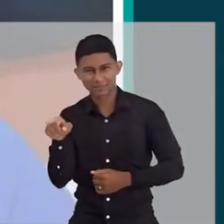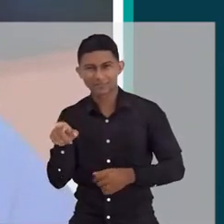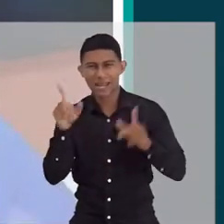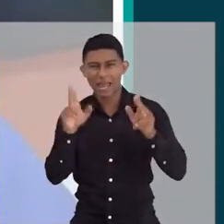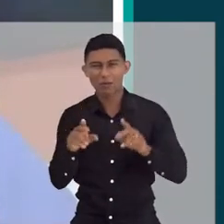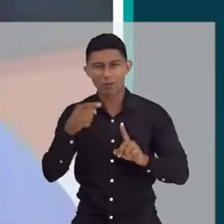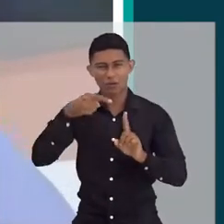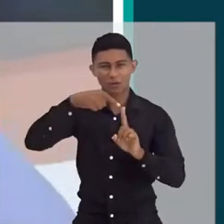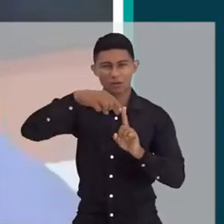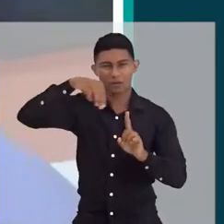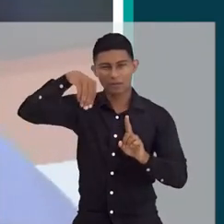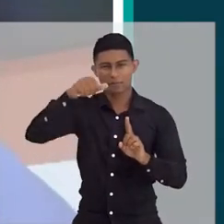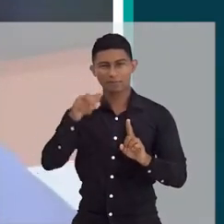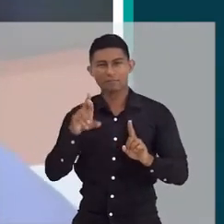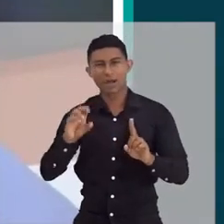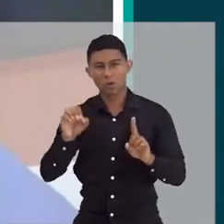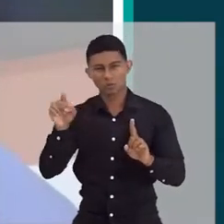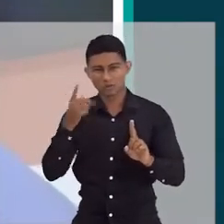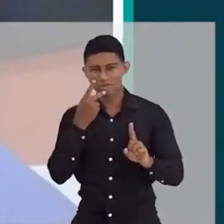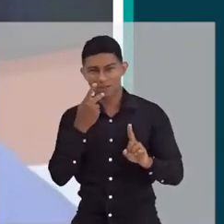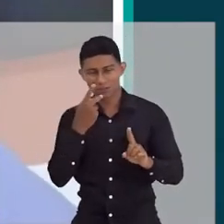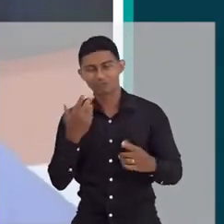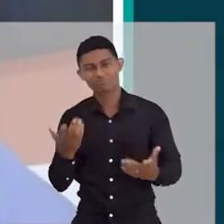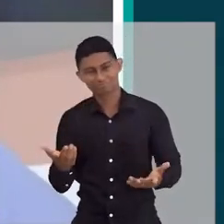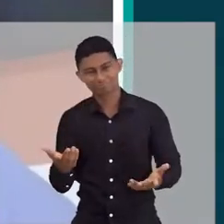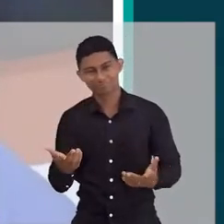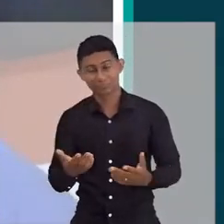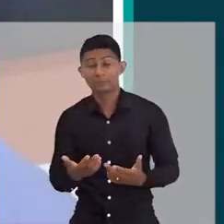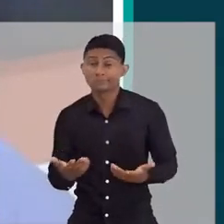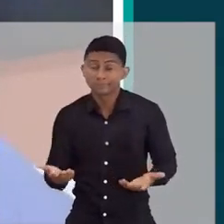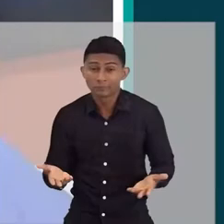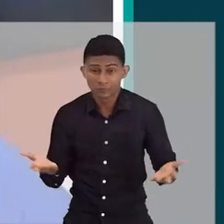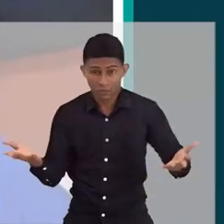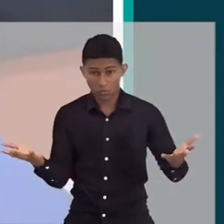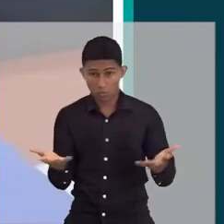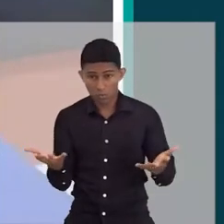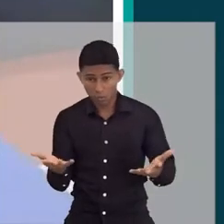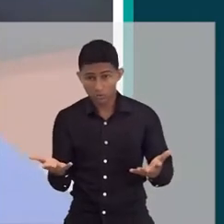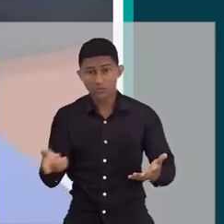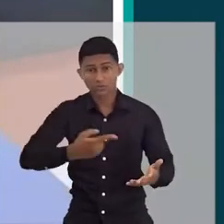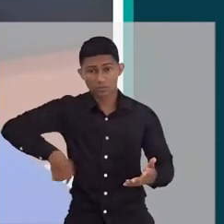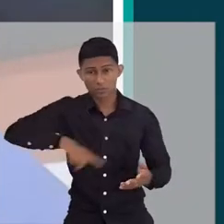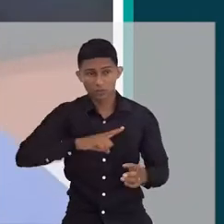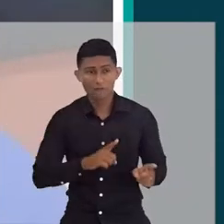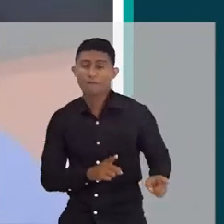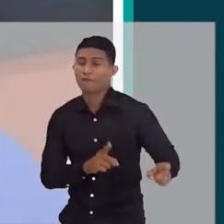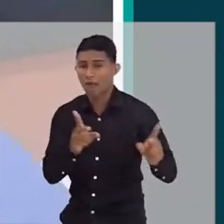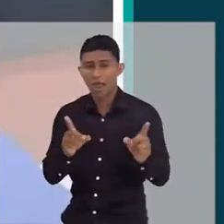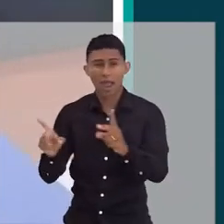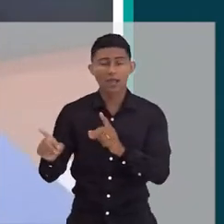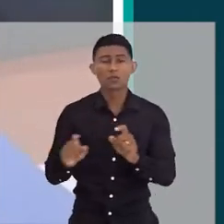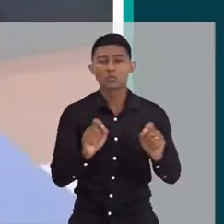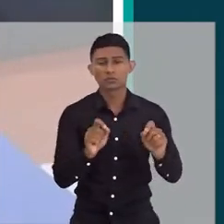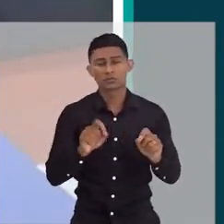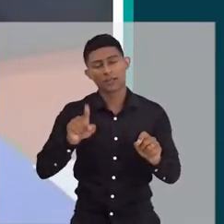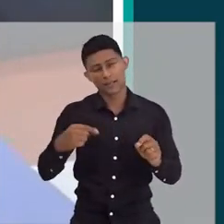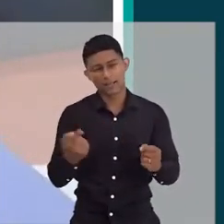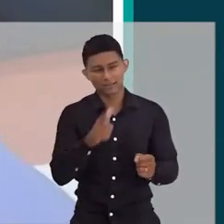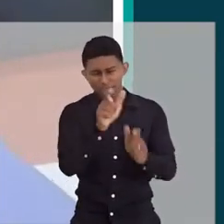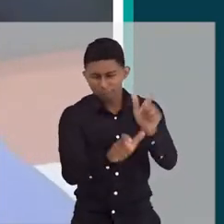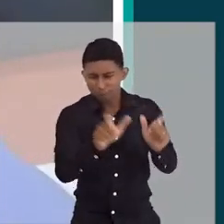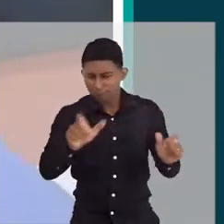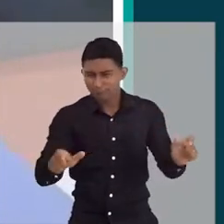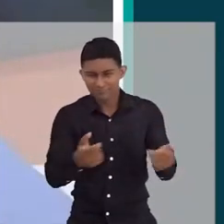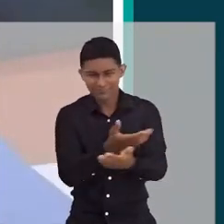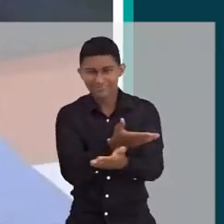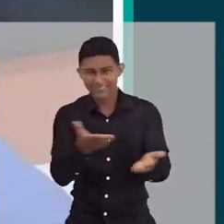que o Mauro está falando, ele cuida muito da comunidade dele. Hoje a gente vende isso, né? Eu estou falando dos